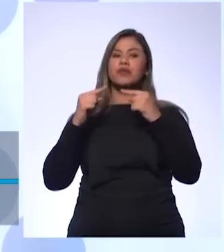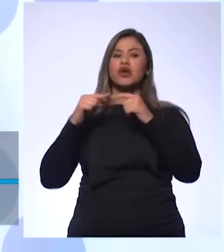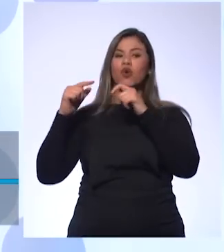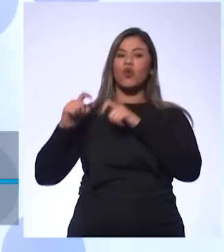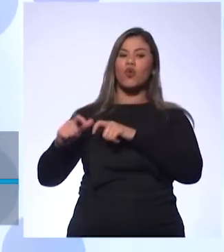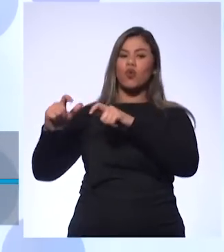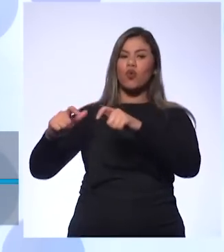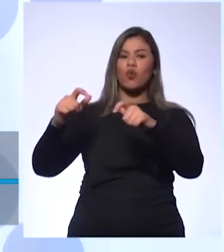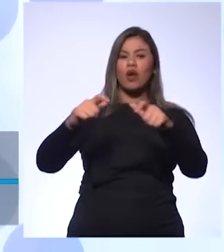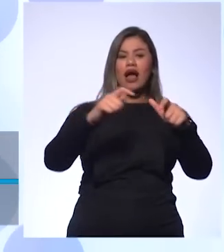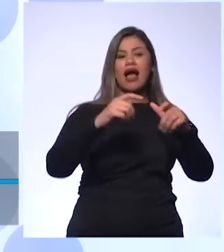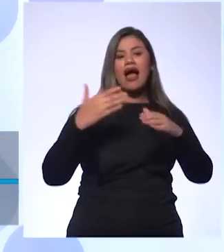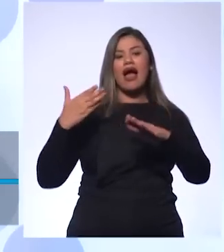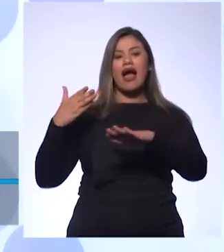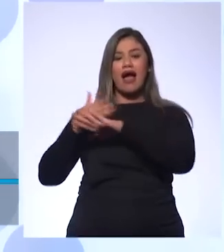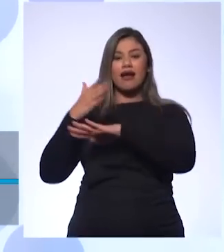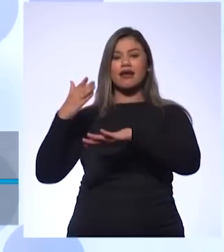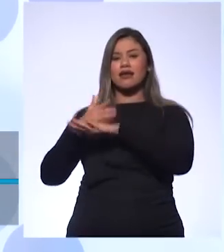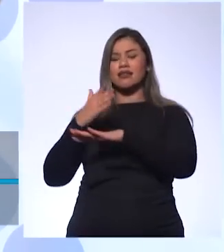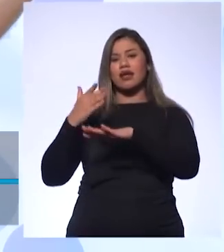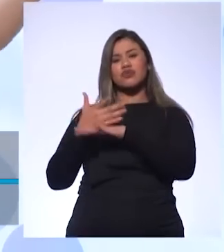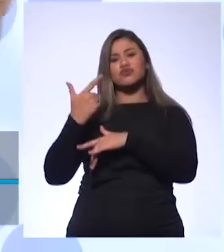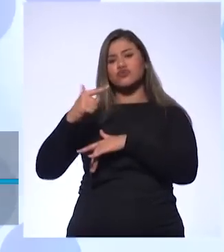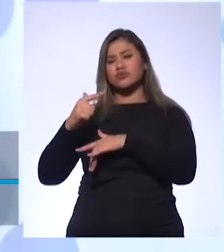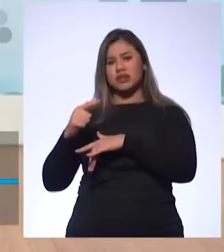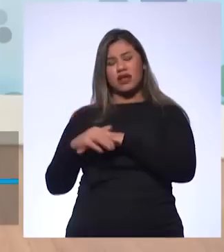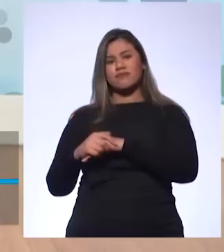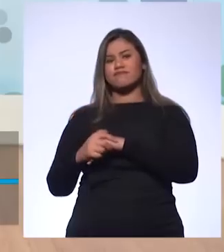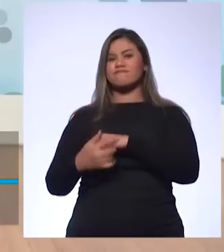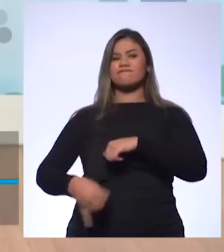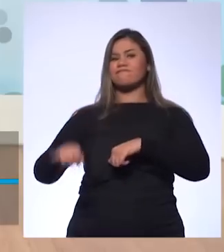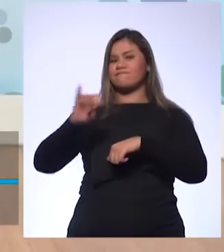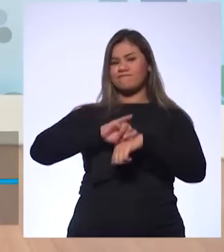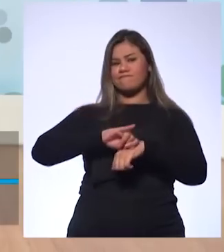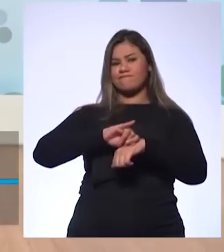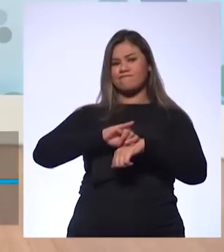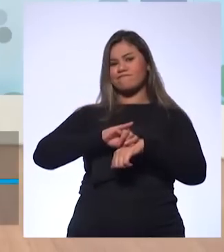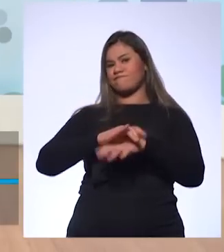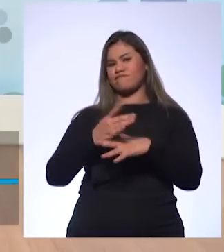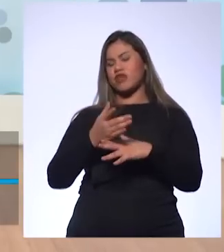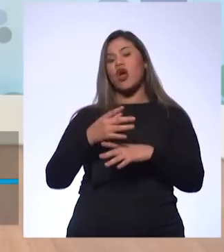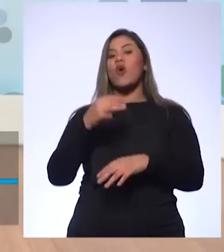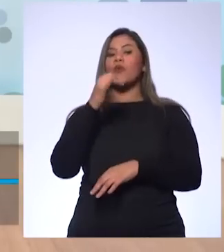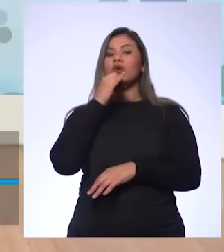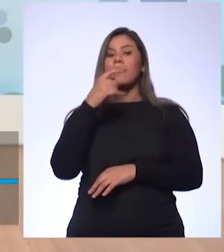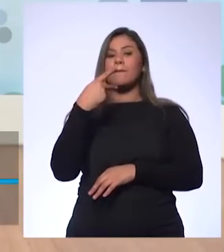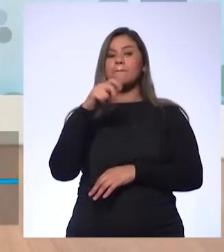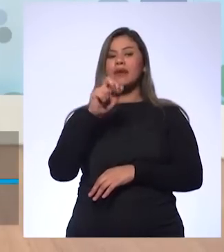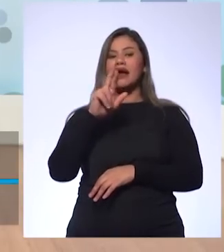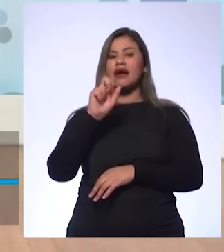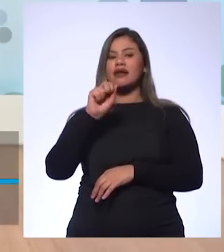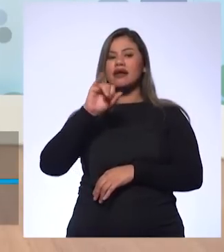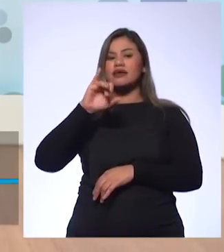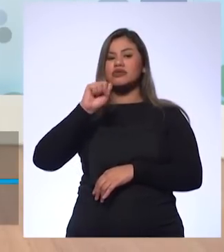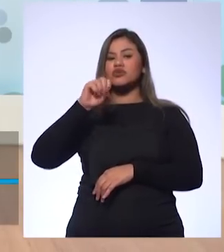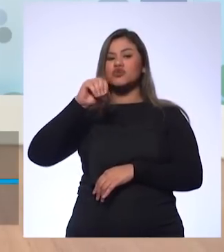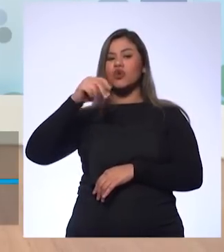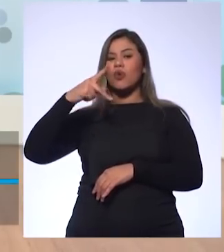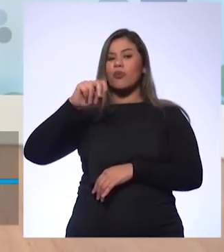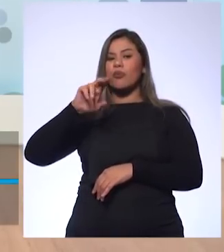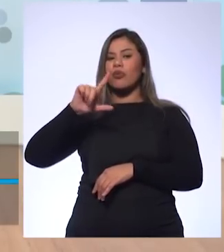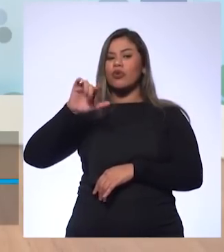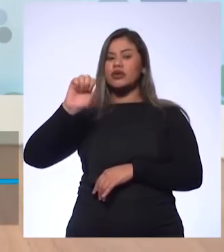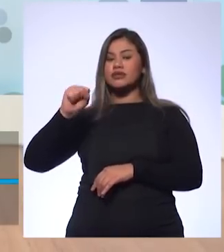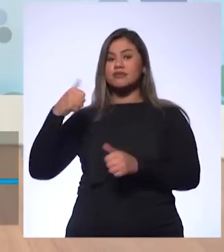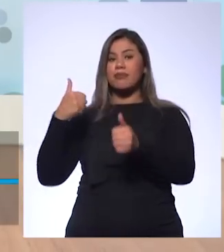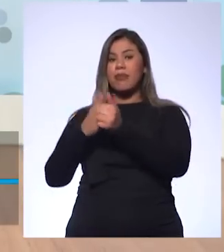tem os acessos, principalmente a região central. Paraisópolis, por exemplo, está do lado de Morumbi e é periferia. Tem alunos também aqui da